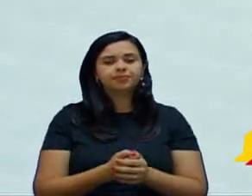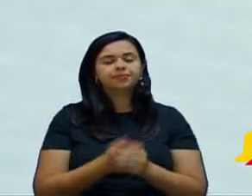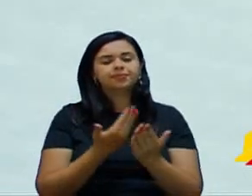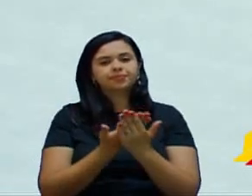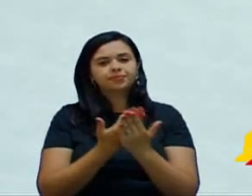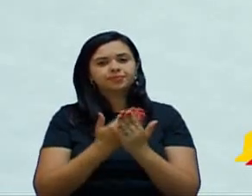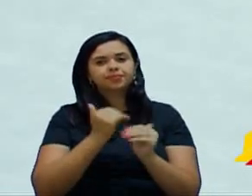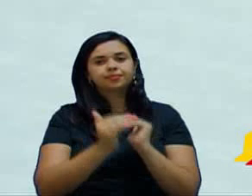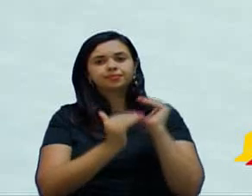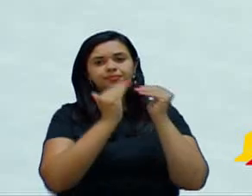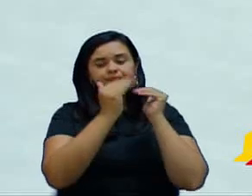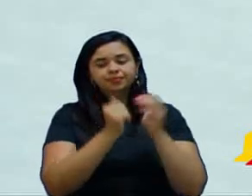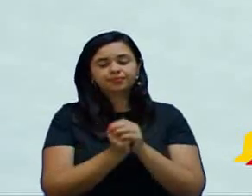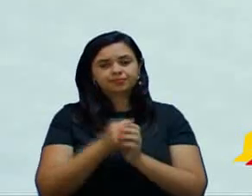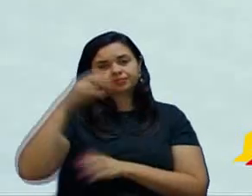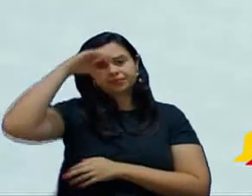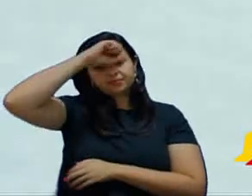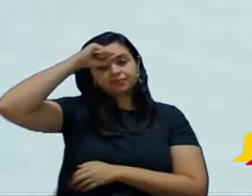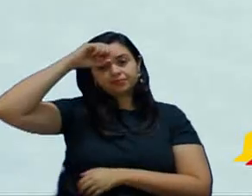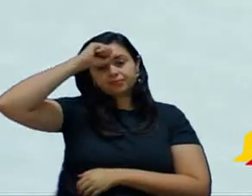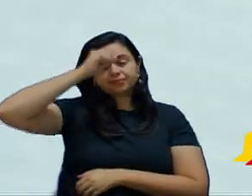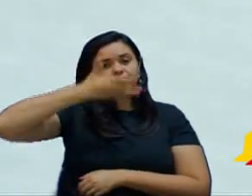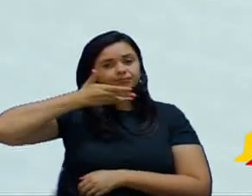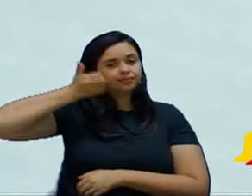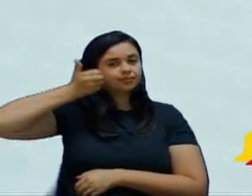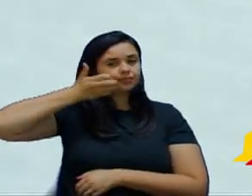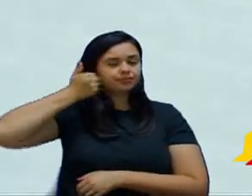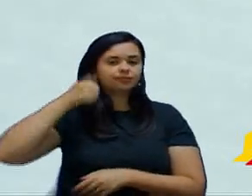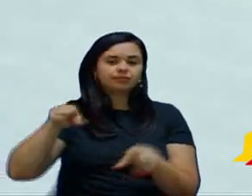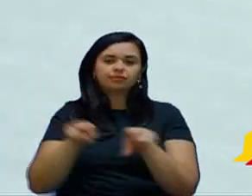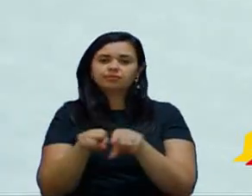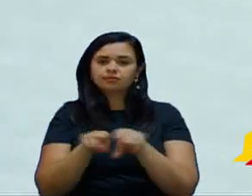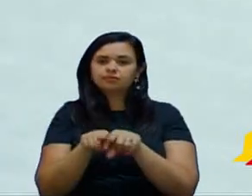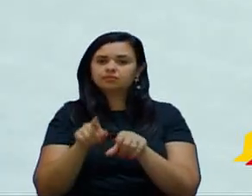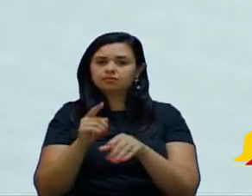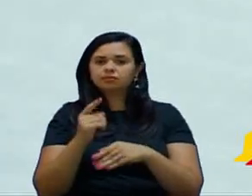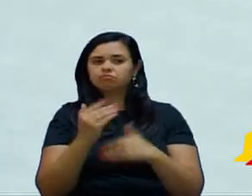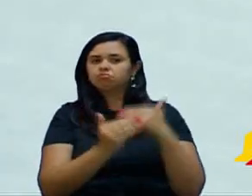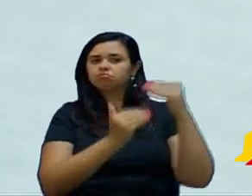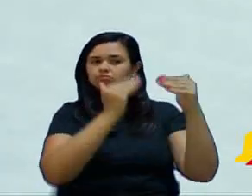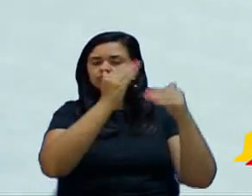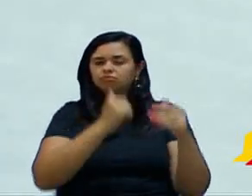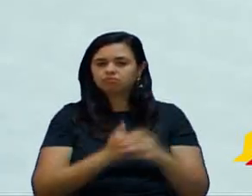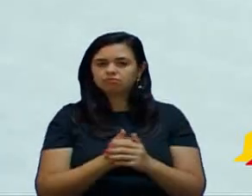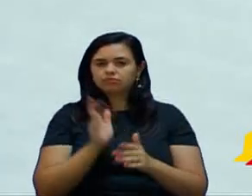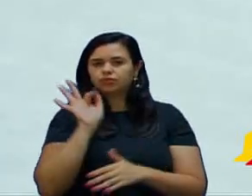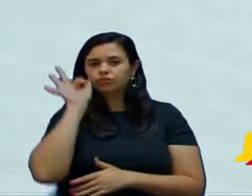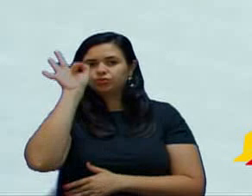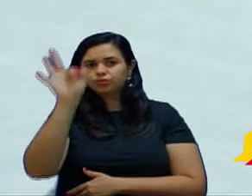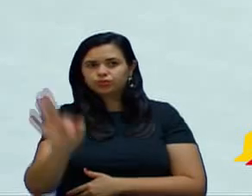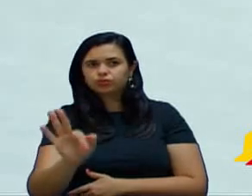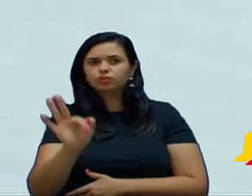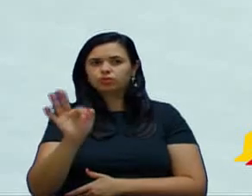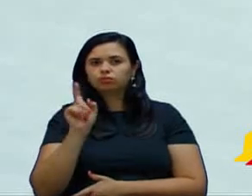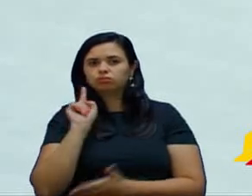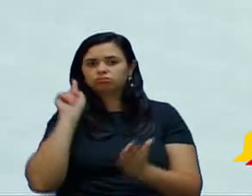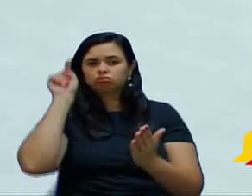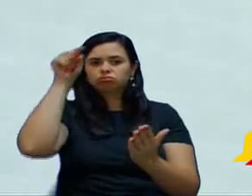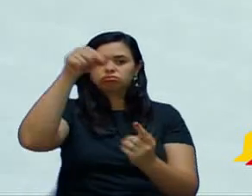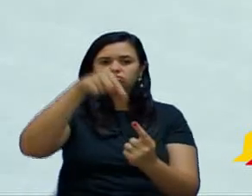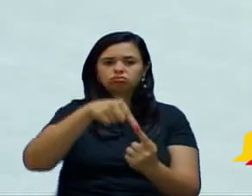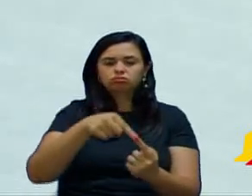que ele tenha um aprendizado melhor e para que ele possa alcançar lugares altos, né? Porque a criança especial, o